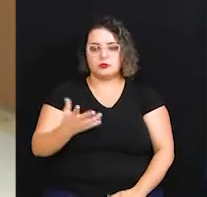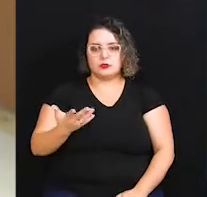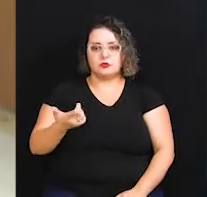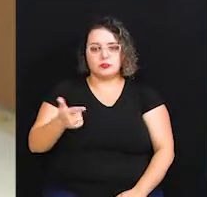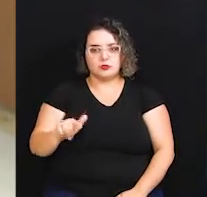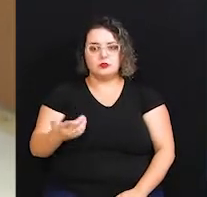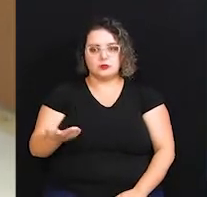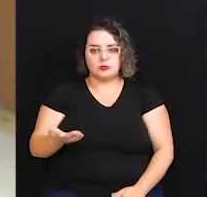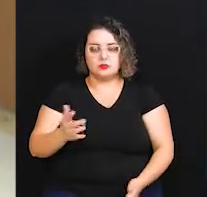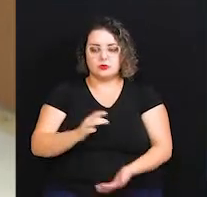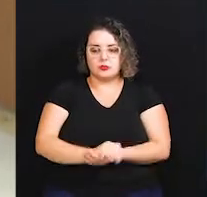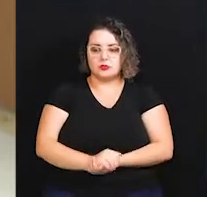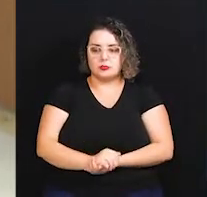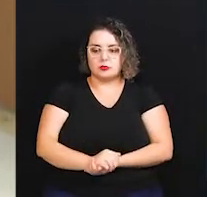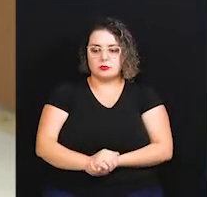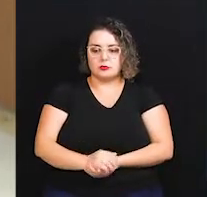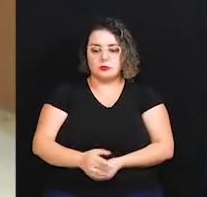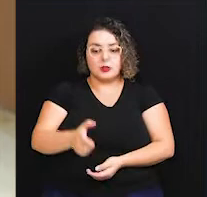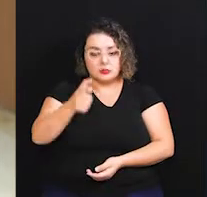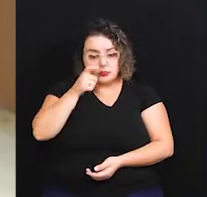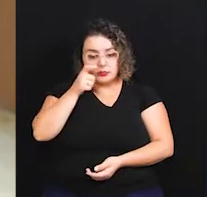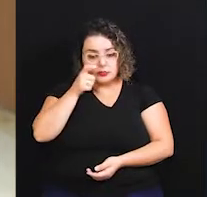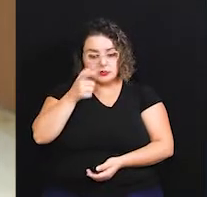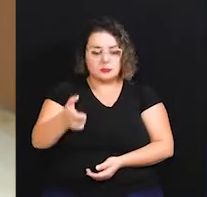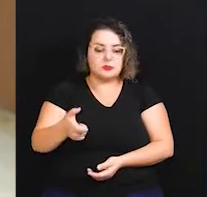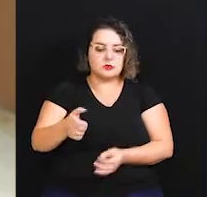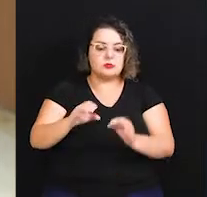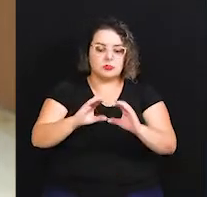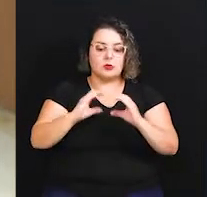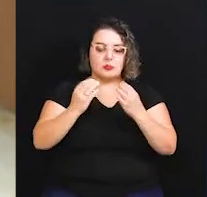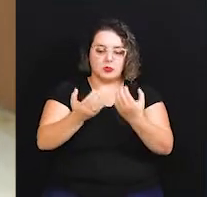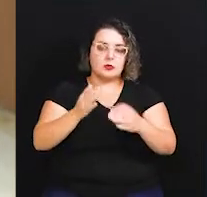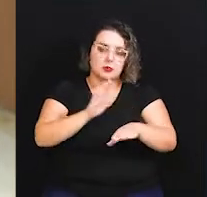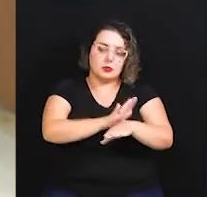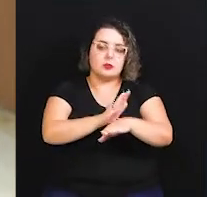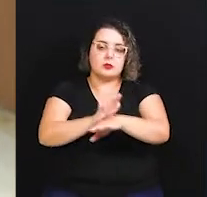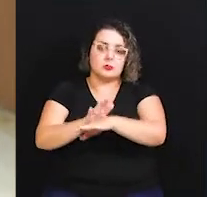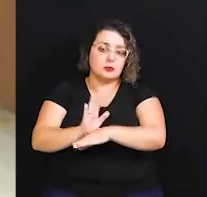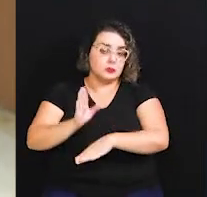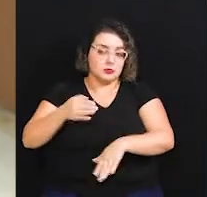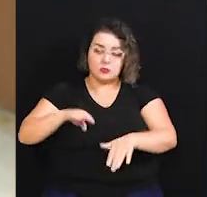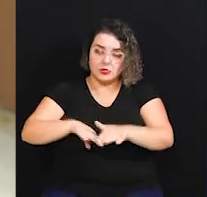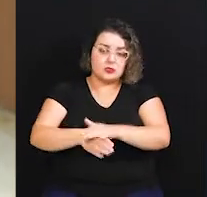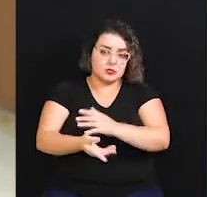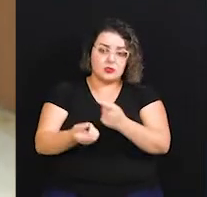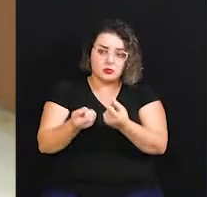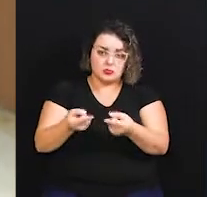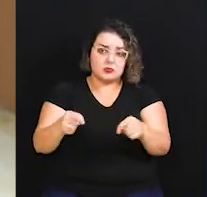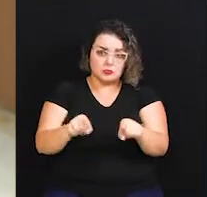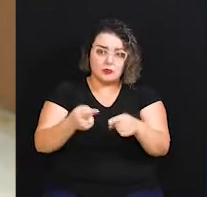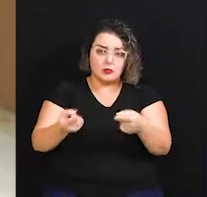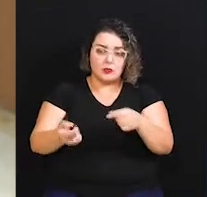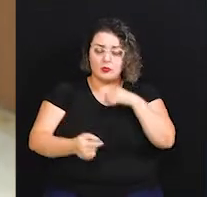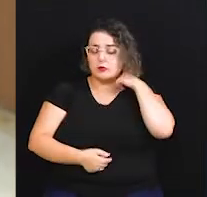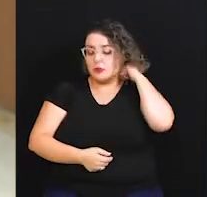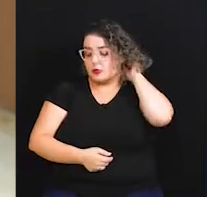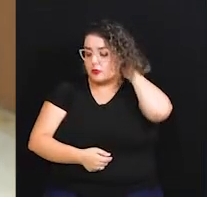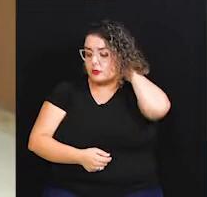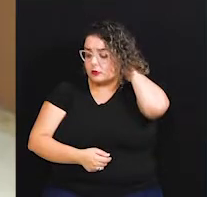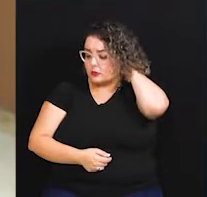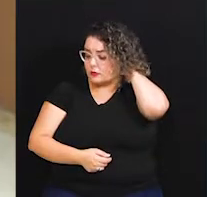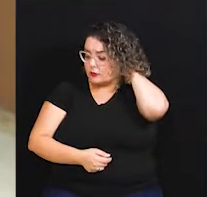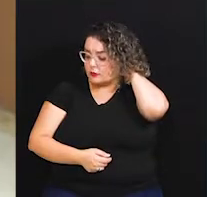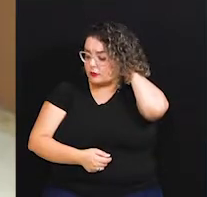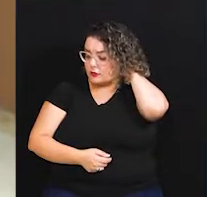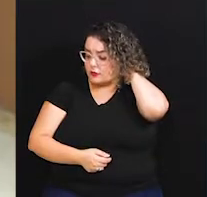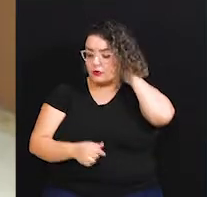continuar assistindo essa comunidade que já se acostumou com a música, né? Então a gente não para,